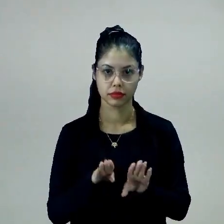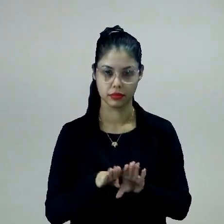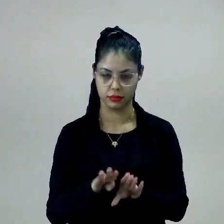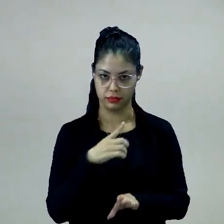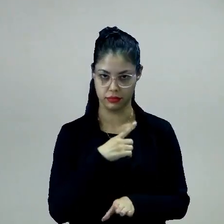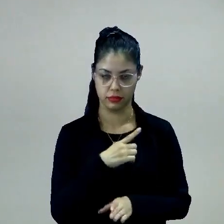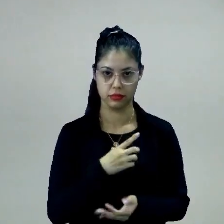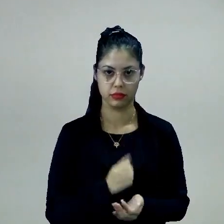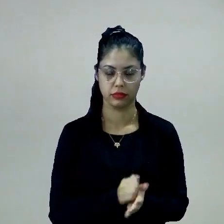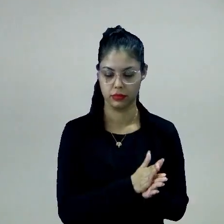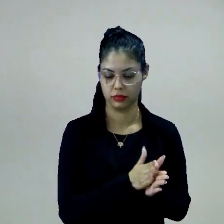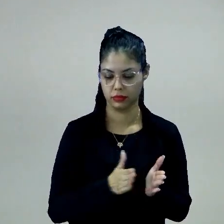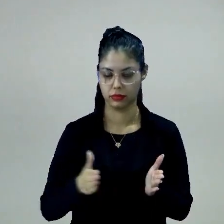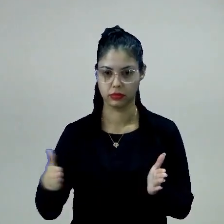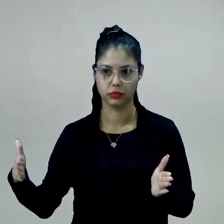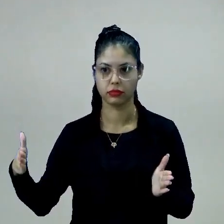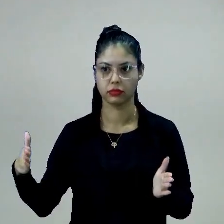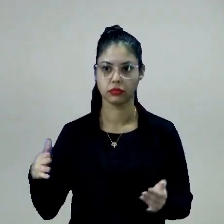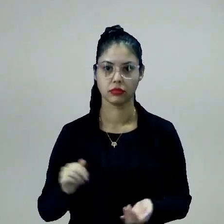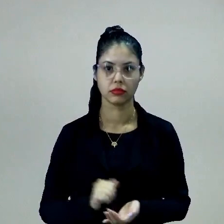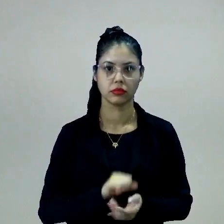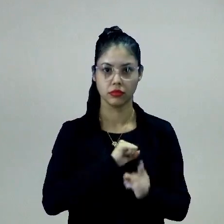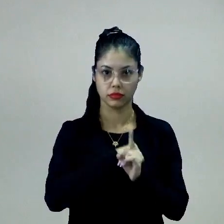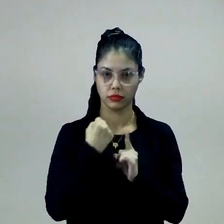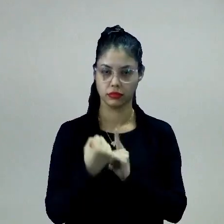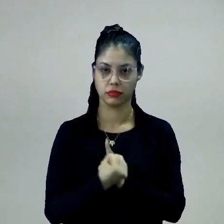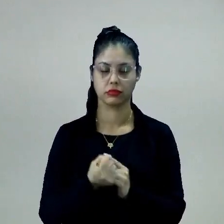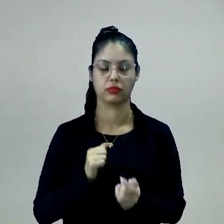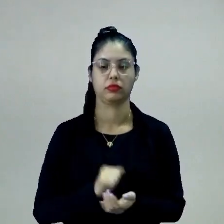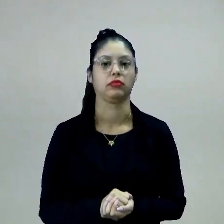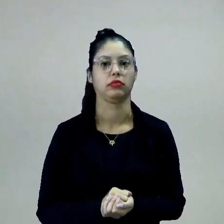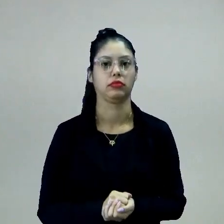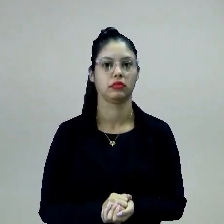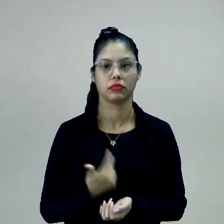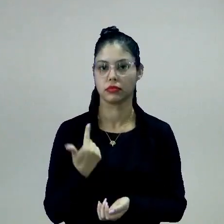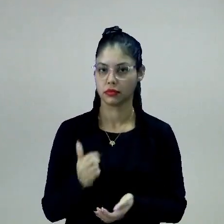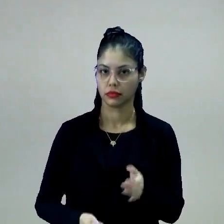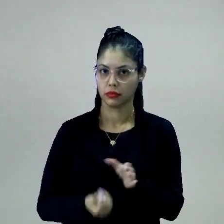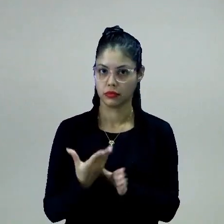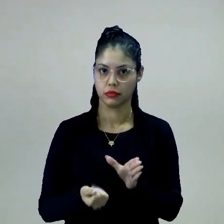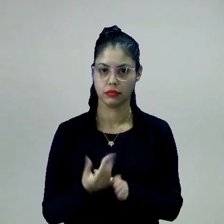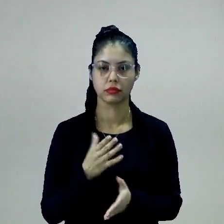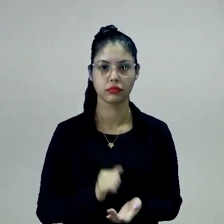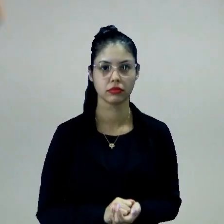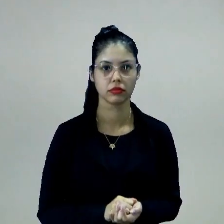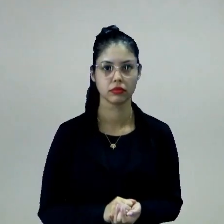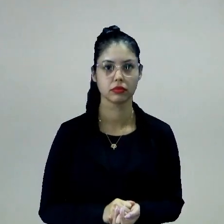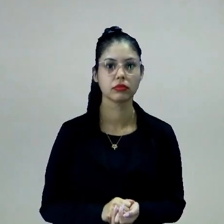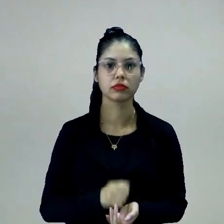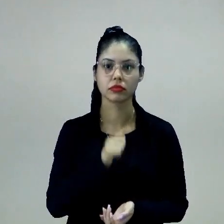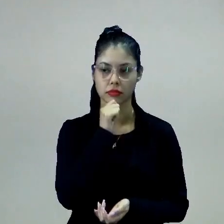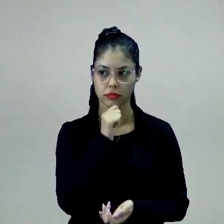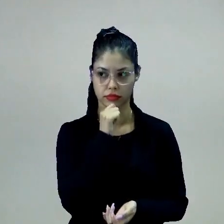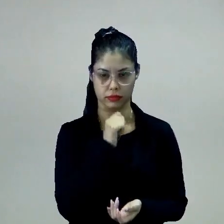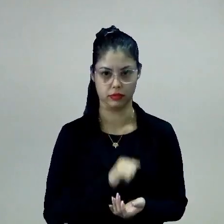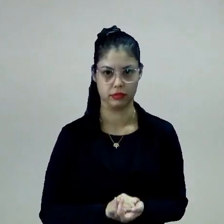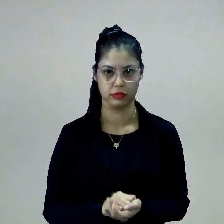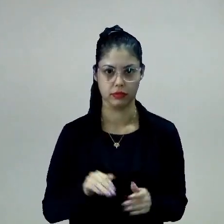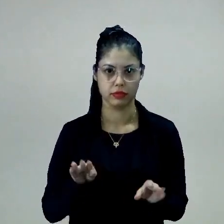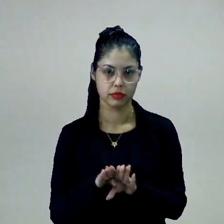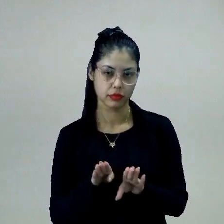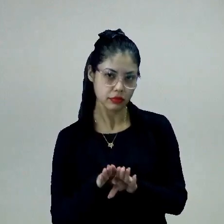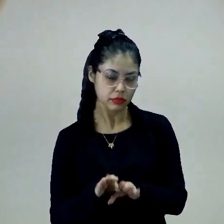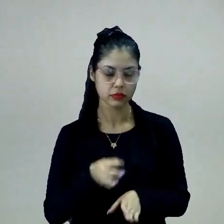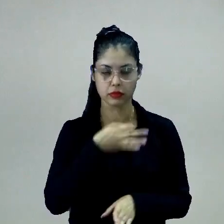assim, de repercussão, né? Dentro da sociedade. Porque senão ele não vai gerar discussão, né? Não vai gerar um engajamento para a